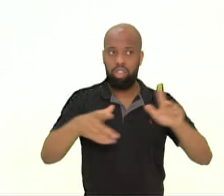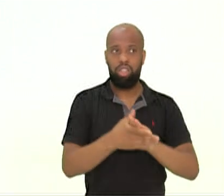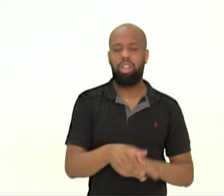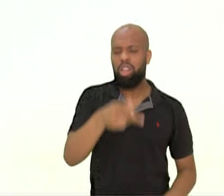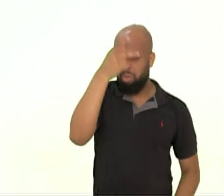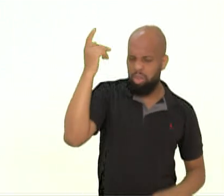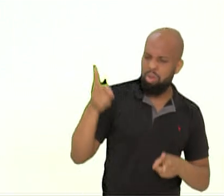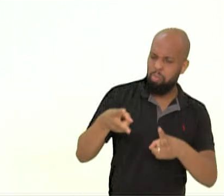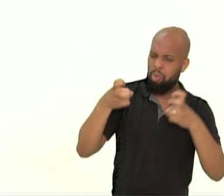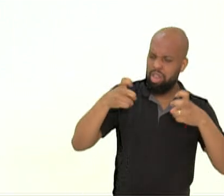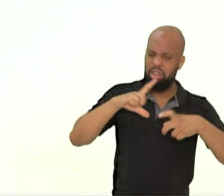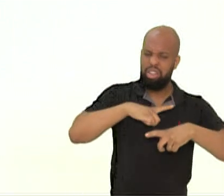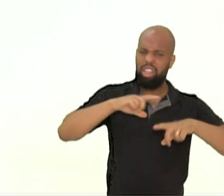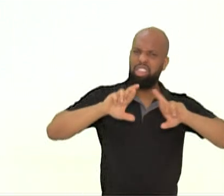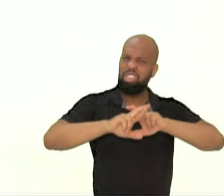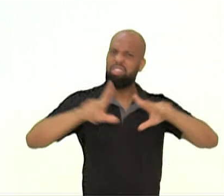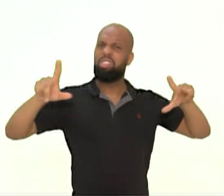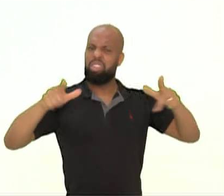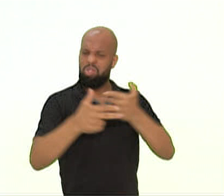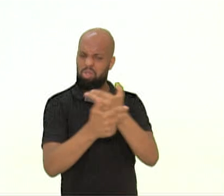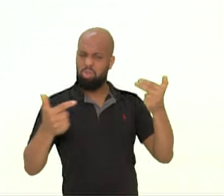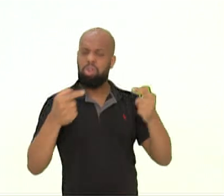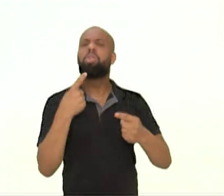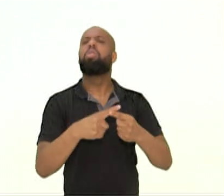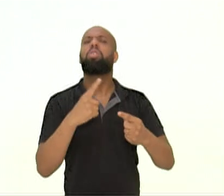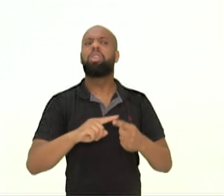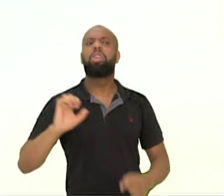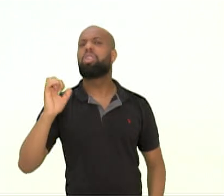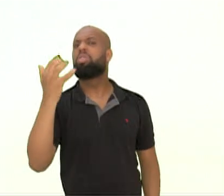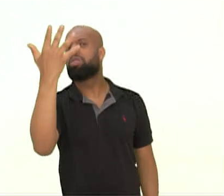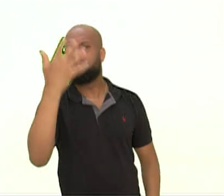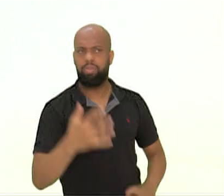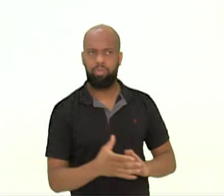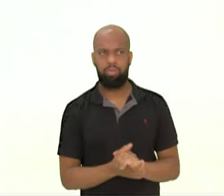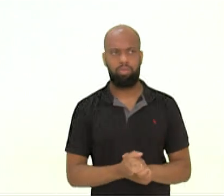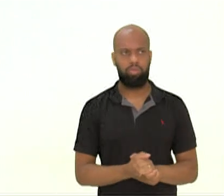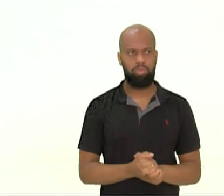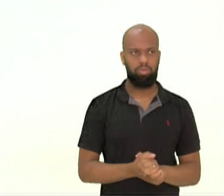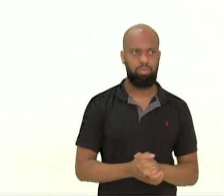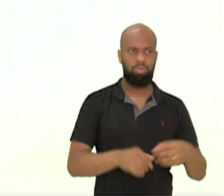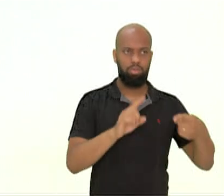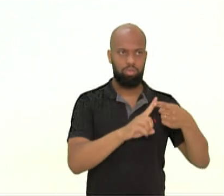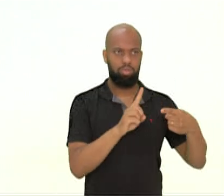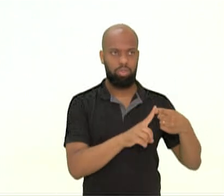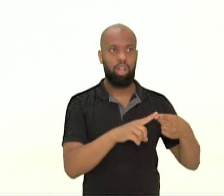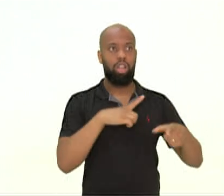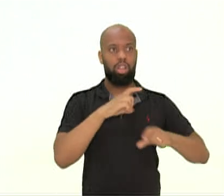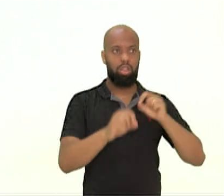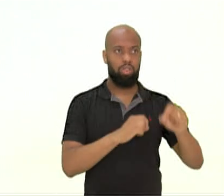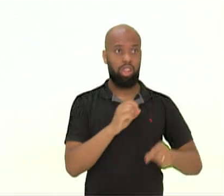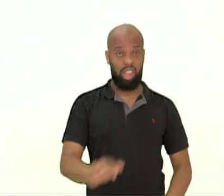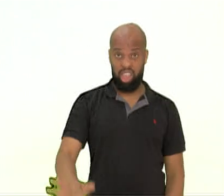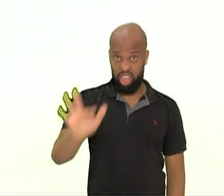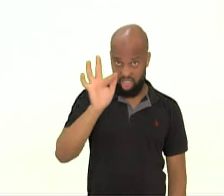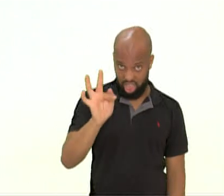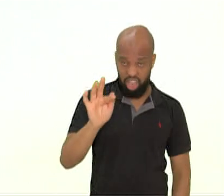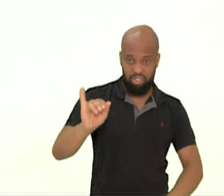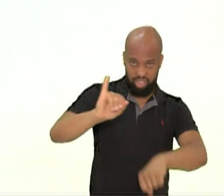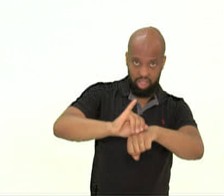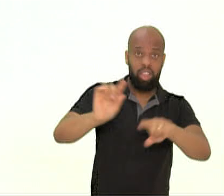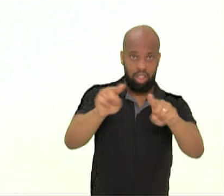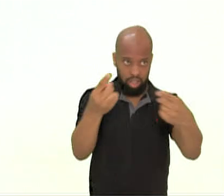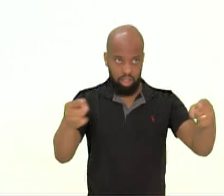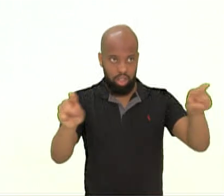algo diferente na sonoridade. Isso acontece em virtude de, vamos às opções ali. Letra A, a frequência dos